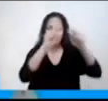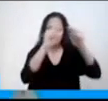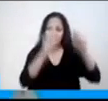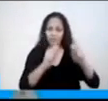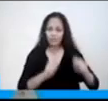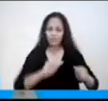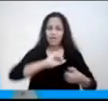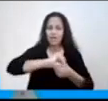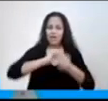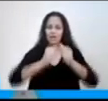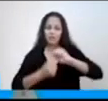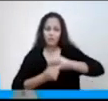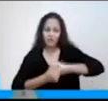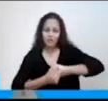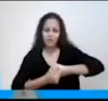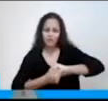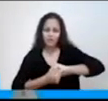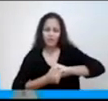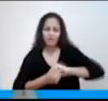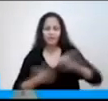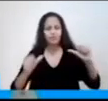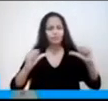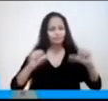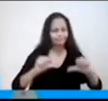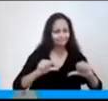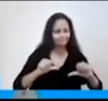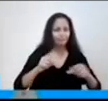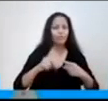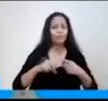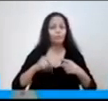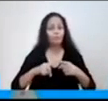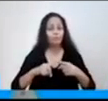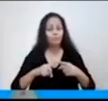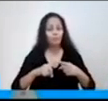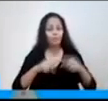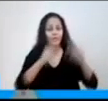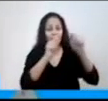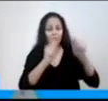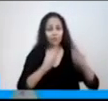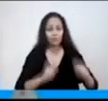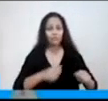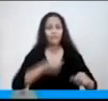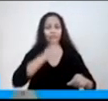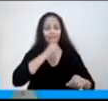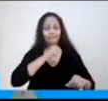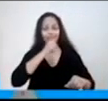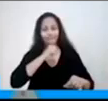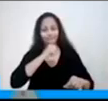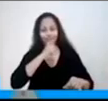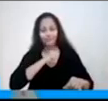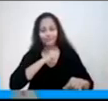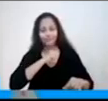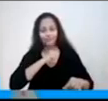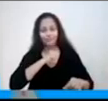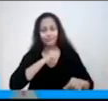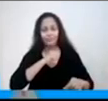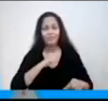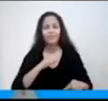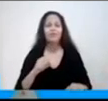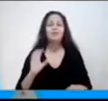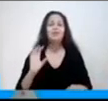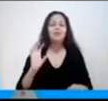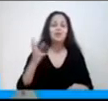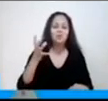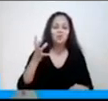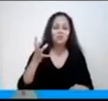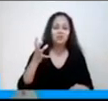de estrutura, a qualidade do imóvel já é precária, são imóveis antigos, né? E eles ficam em áreas degradadas, né, de grandes cidades. O